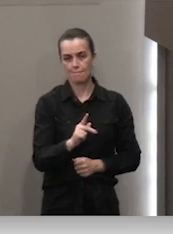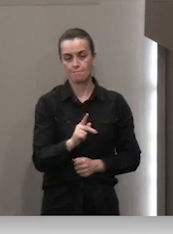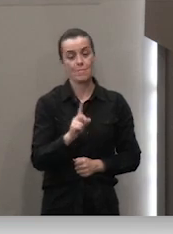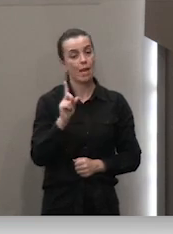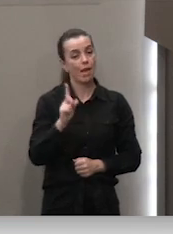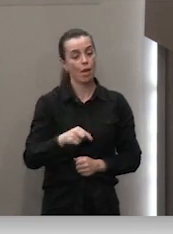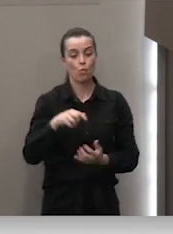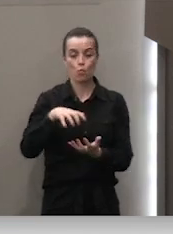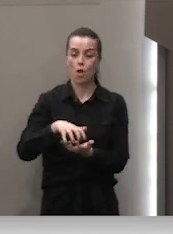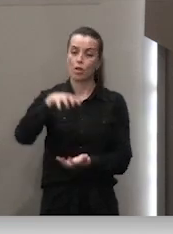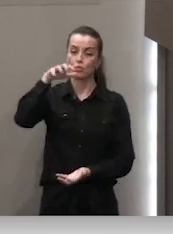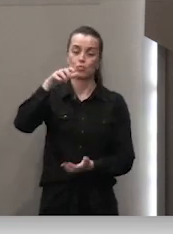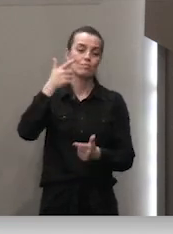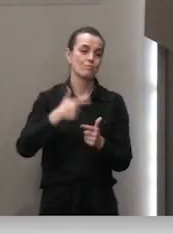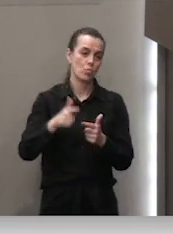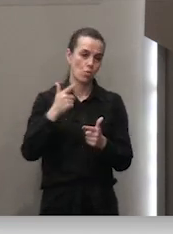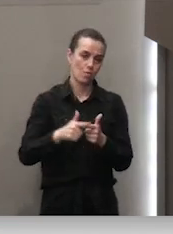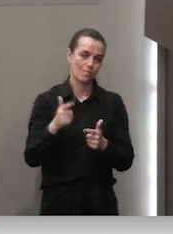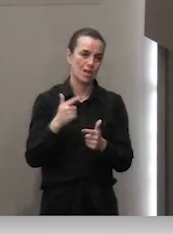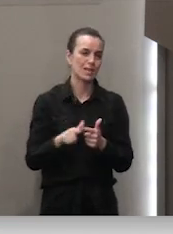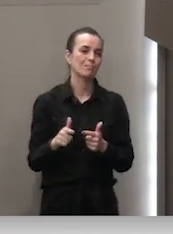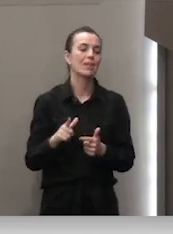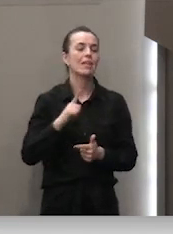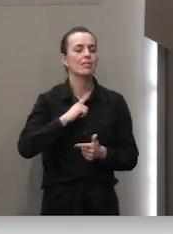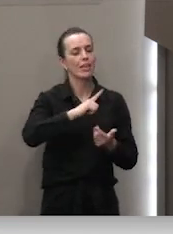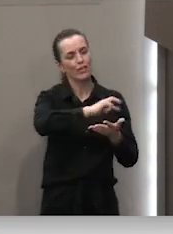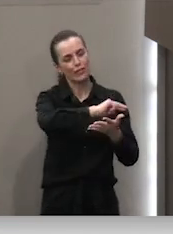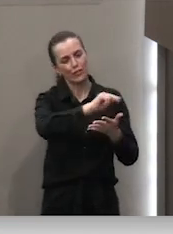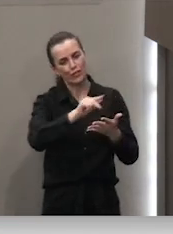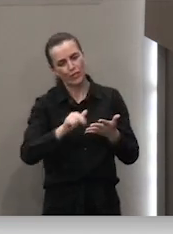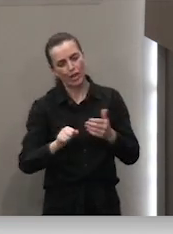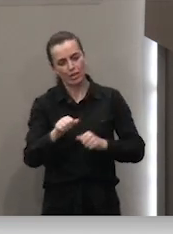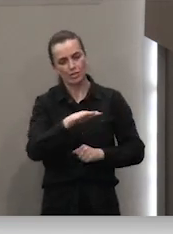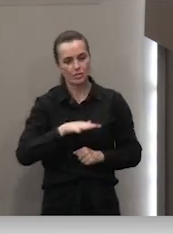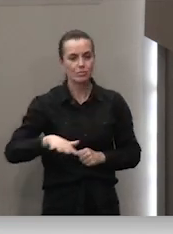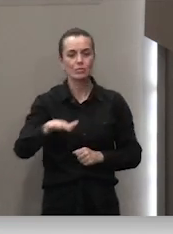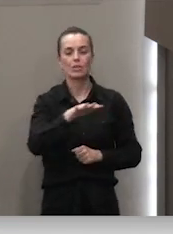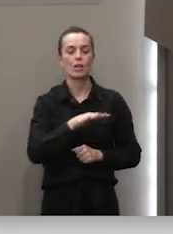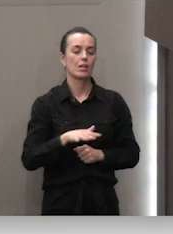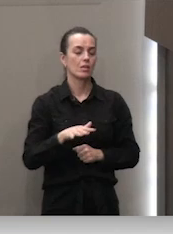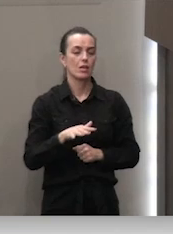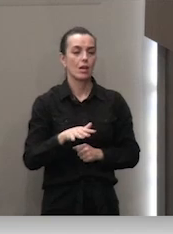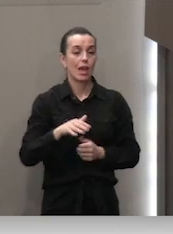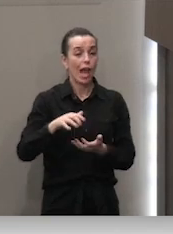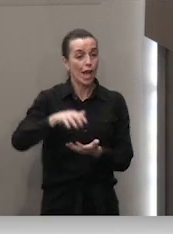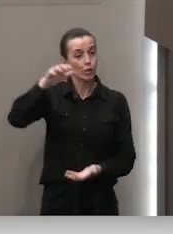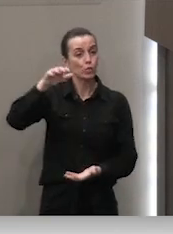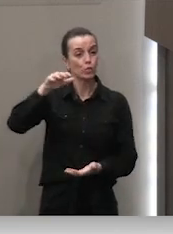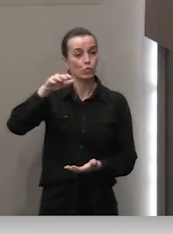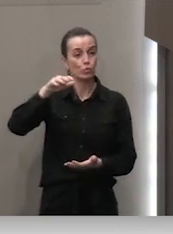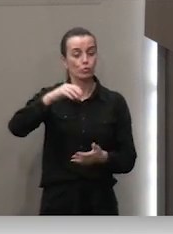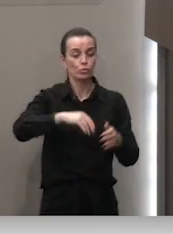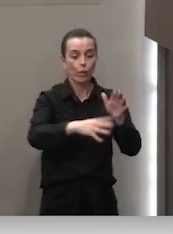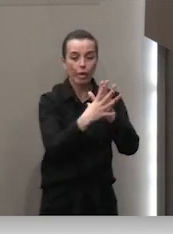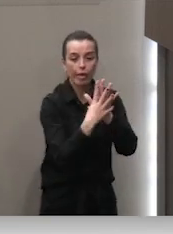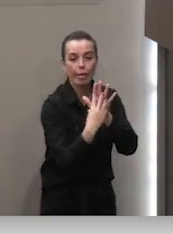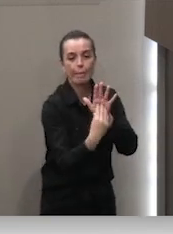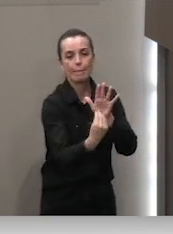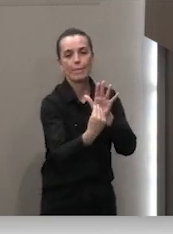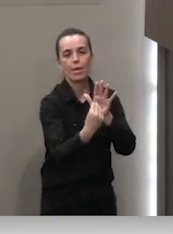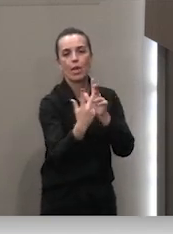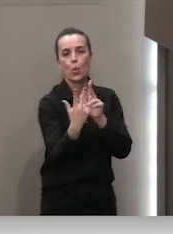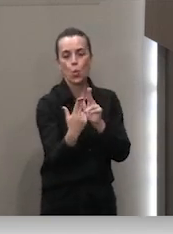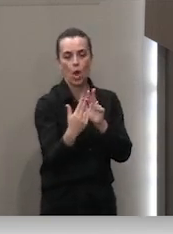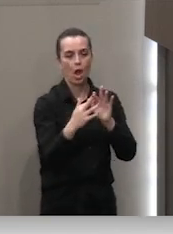adulto com problemas. E nós temos inúmeros casos de adultos que vão lá e cometem as mesmas coisas que eles viram no